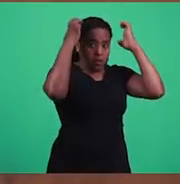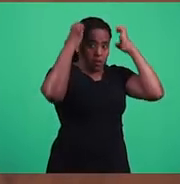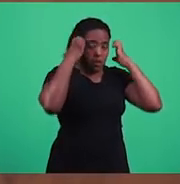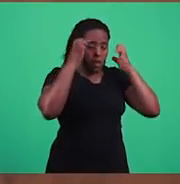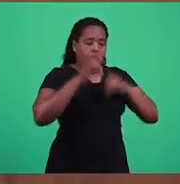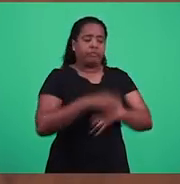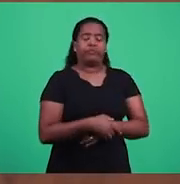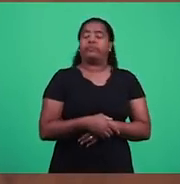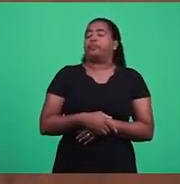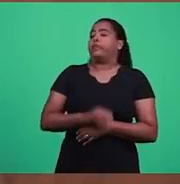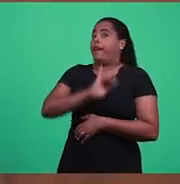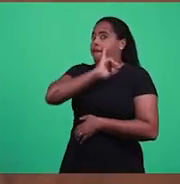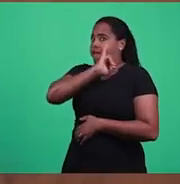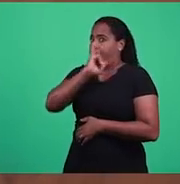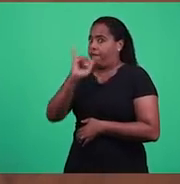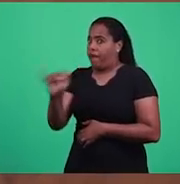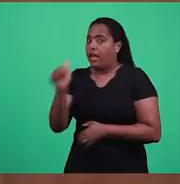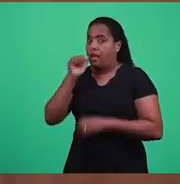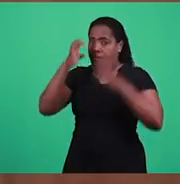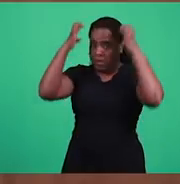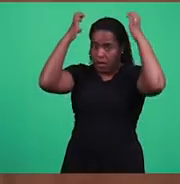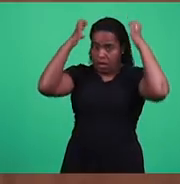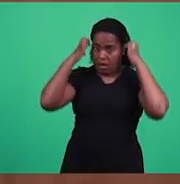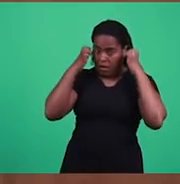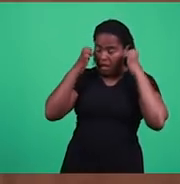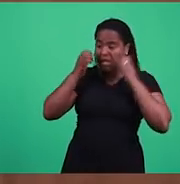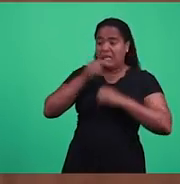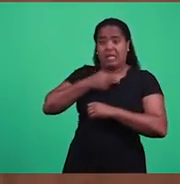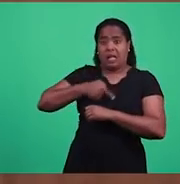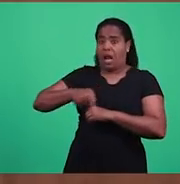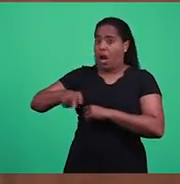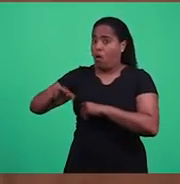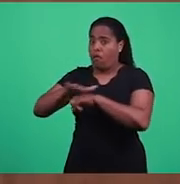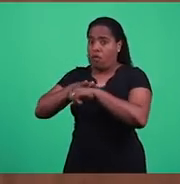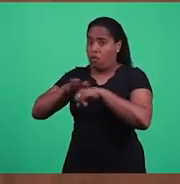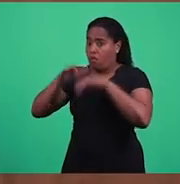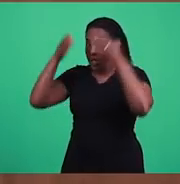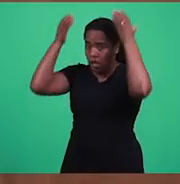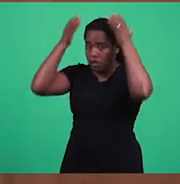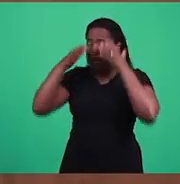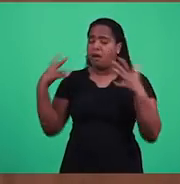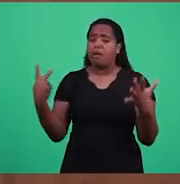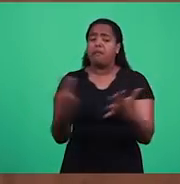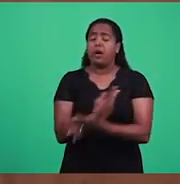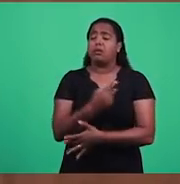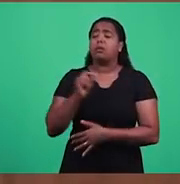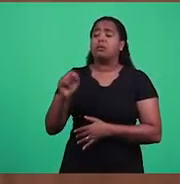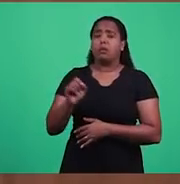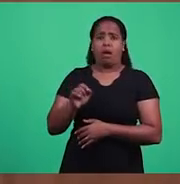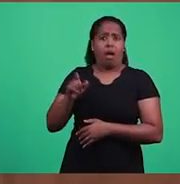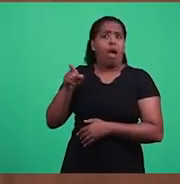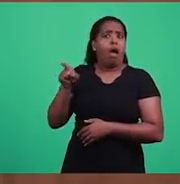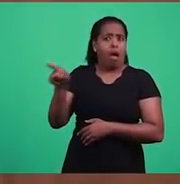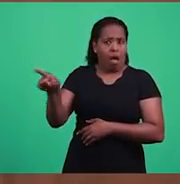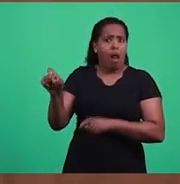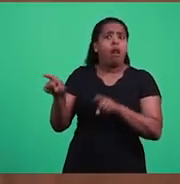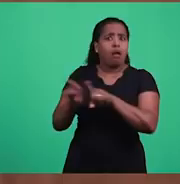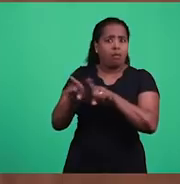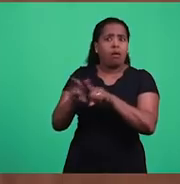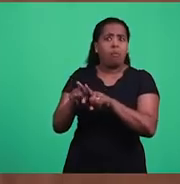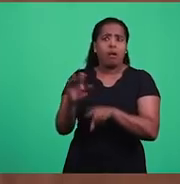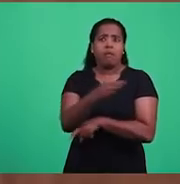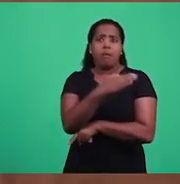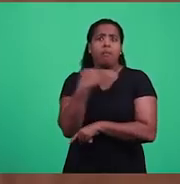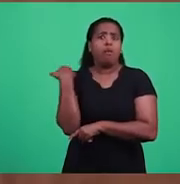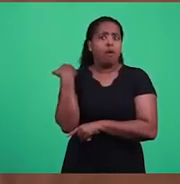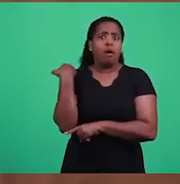rainha Esther, se ela não for, sabe o que, que vai acontecer? Ela também vai morrer, porque ela